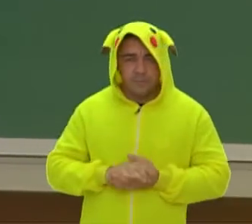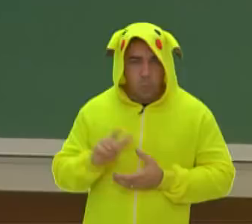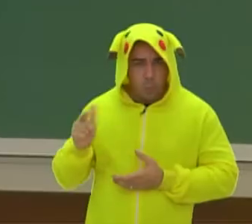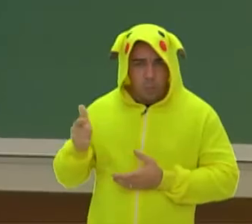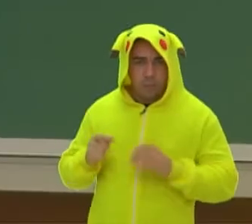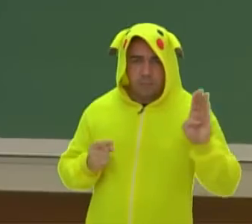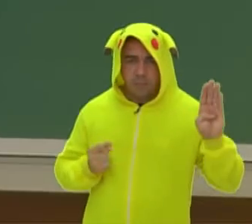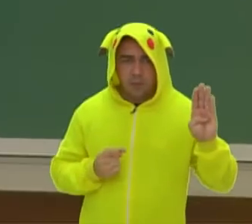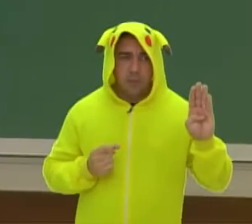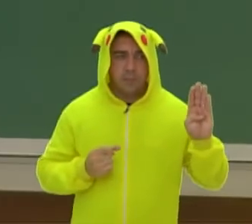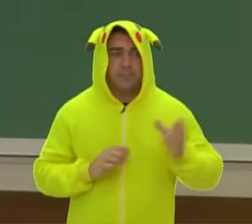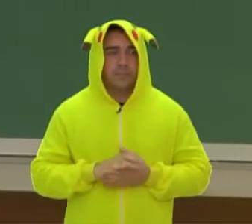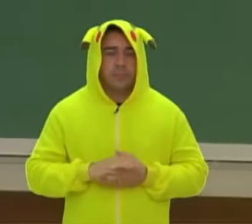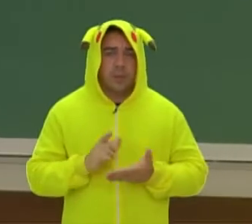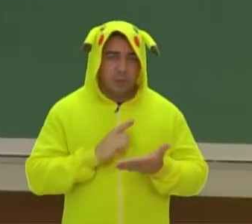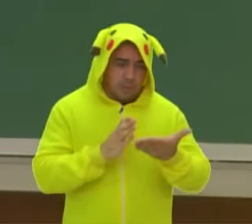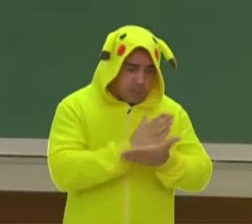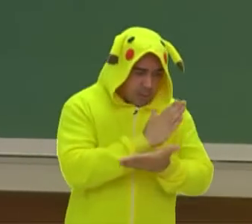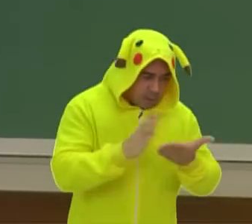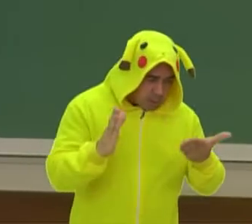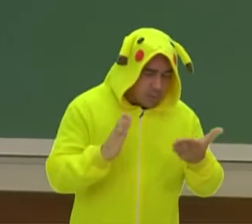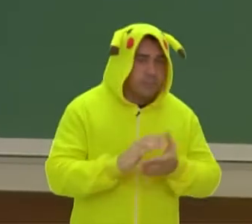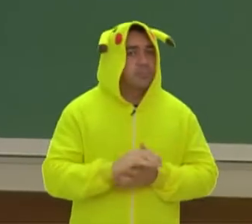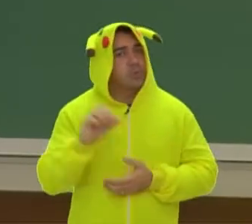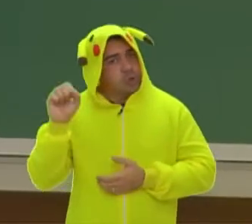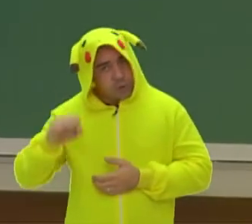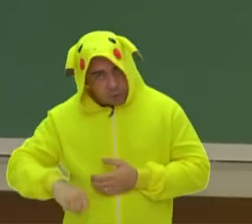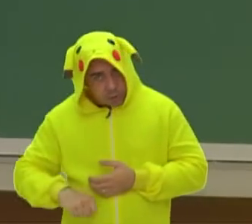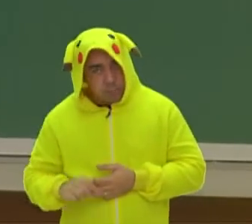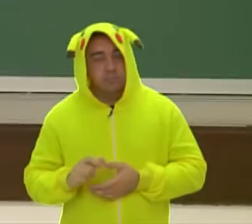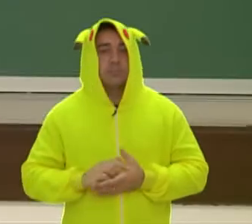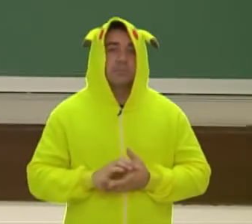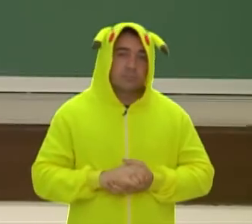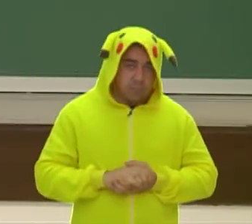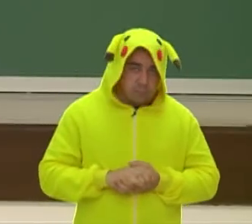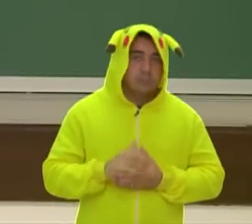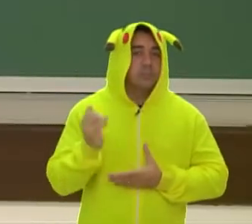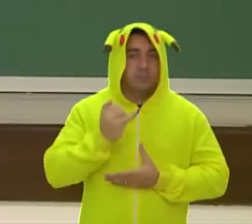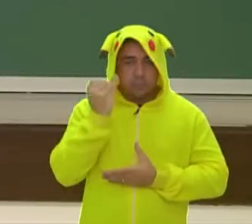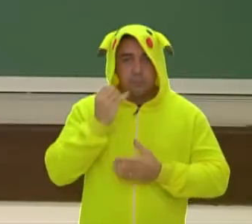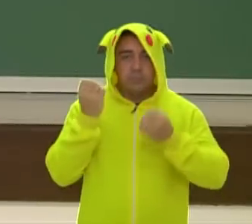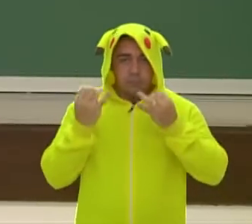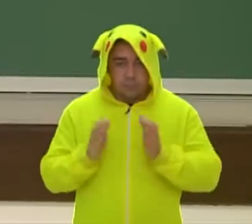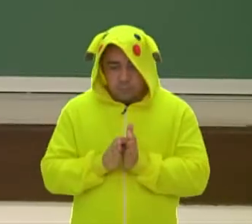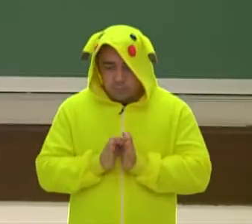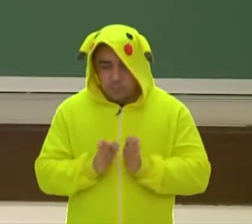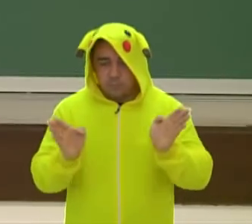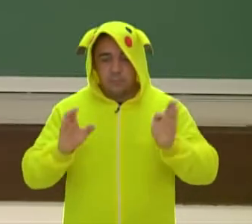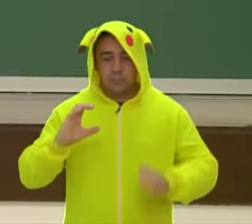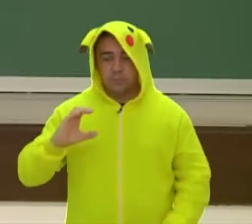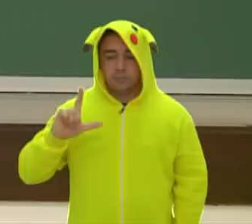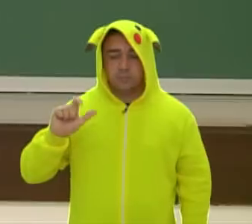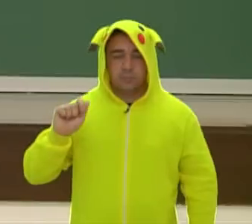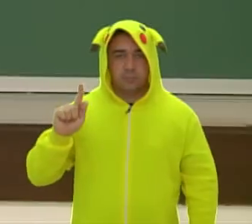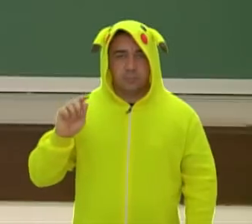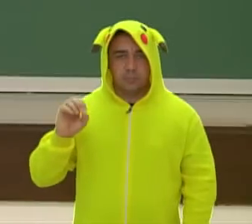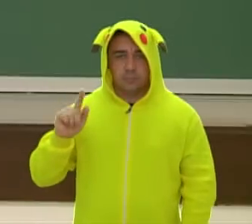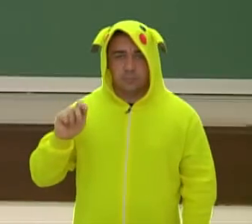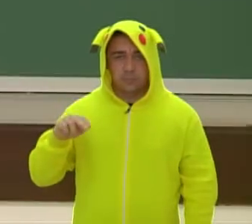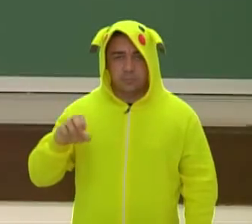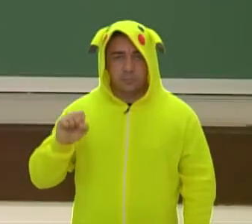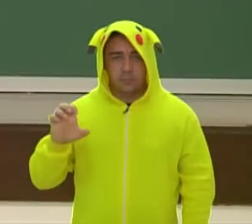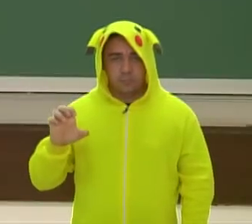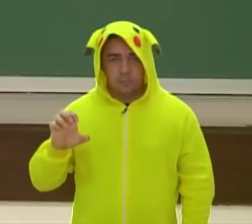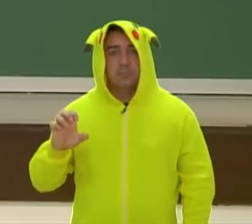aqui. Surgimento de uma barreira geográfica, sim, é uma coisa importante. Né? A gente falou lá da cladogênese, que geralmente acontece por causa dessa barreira